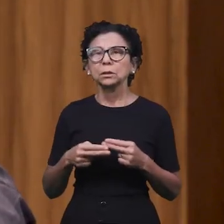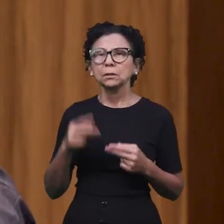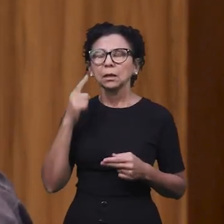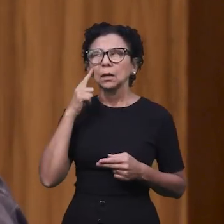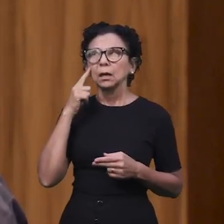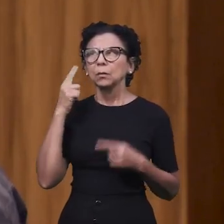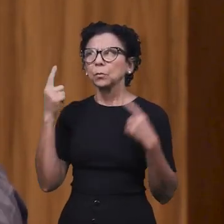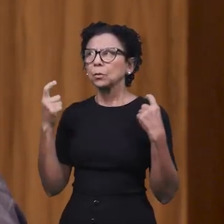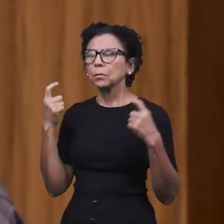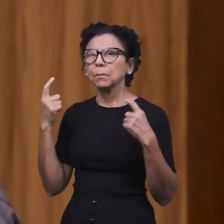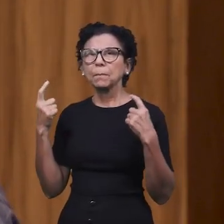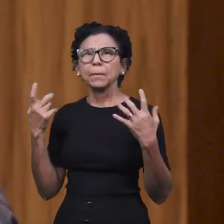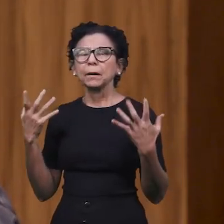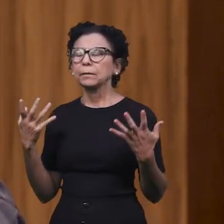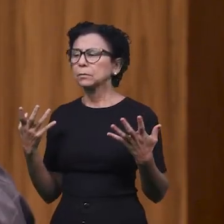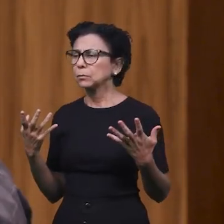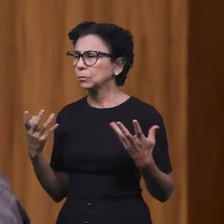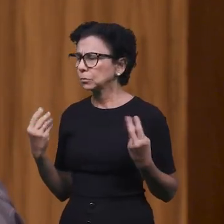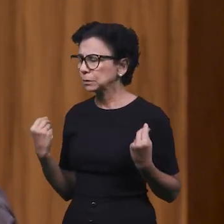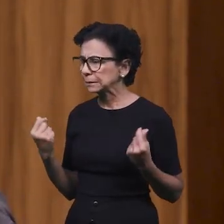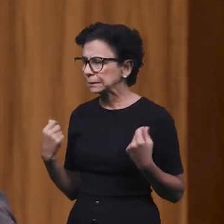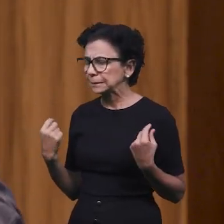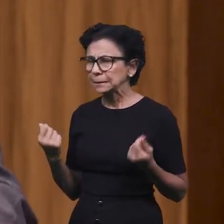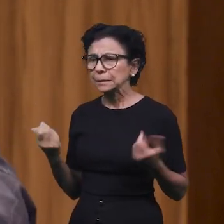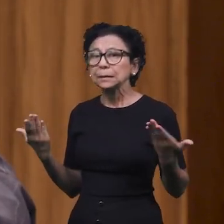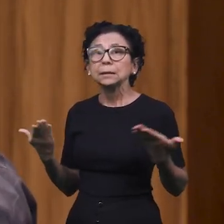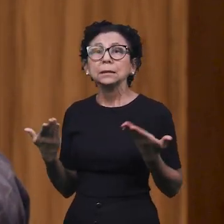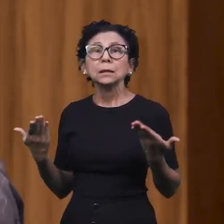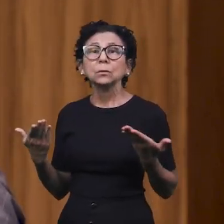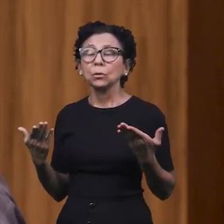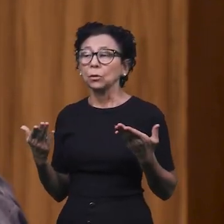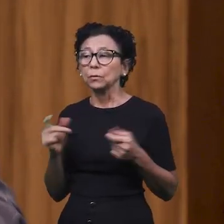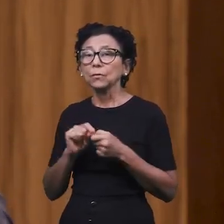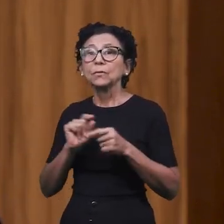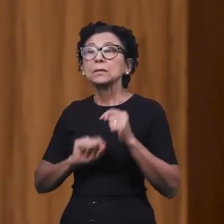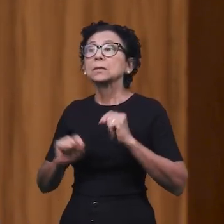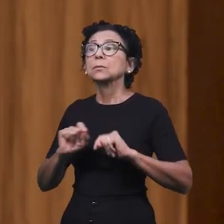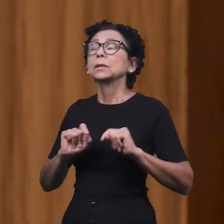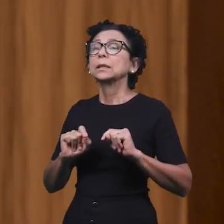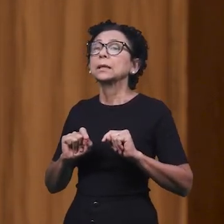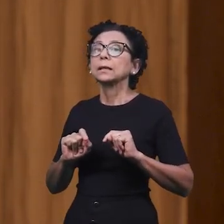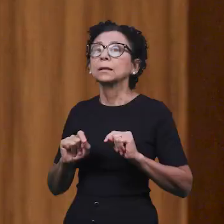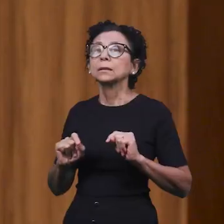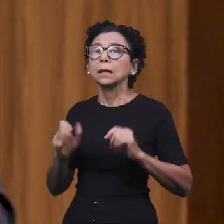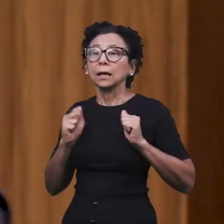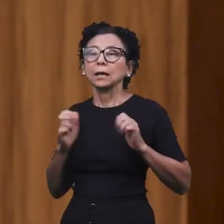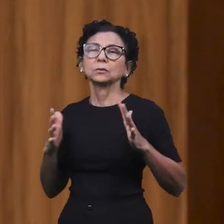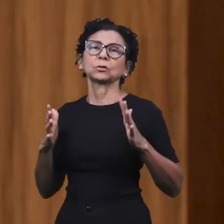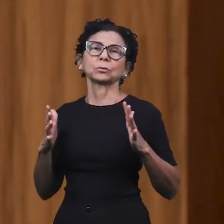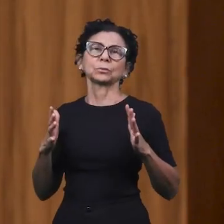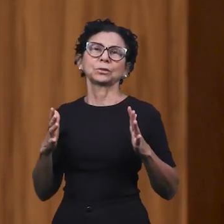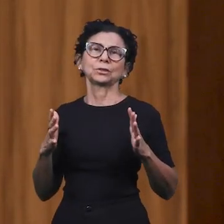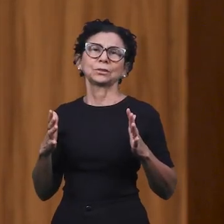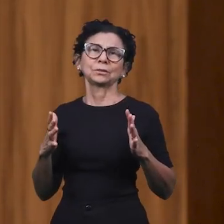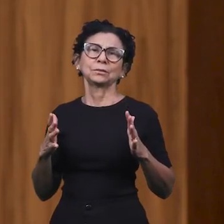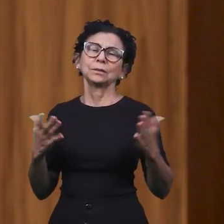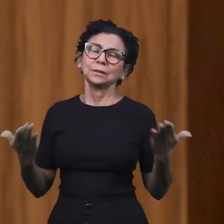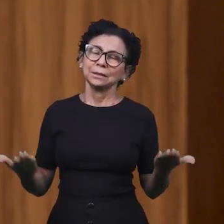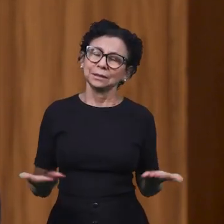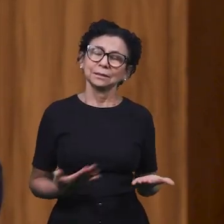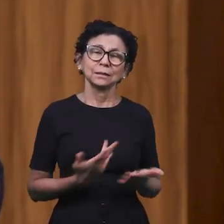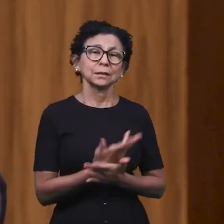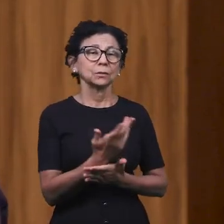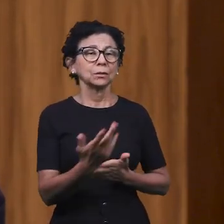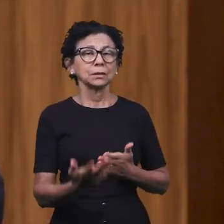fazer. Ele teve a iniciativa, a proatividade de ir lá e ajudar o povo. Um comportamento empreendedor, ele é dessa forma.